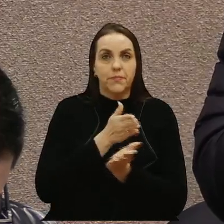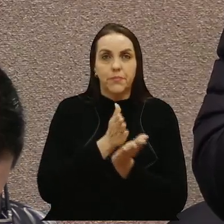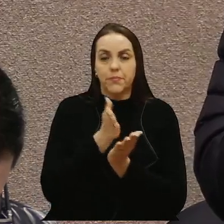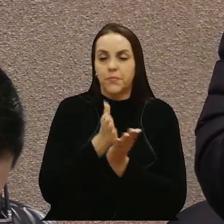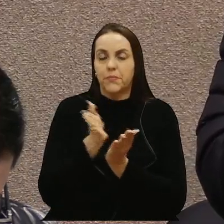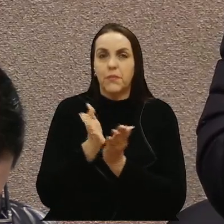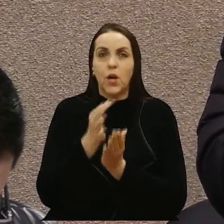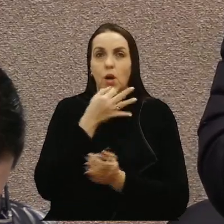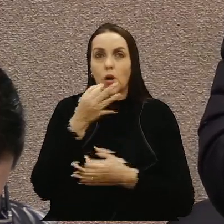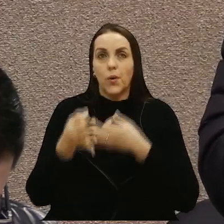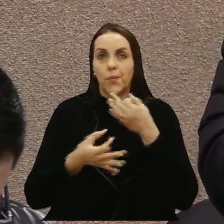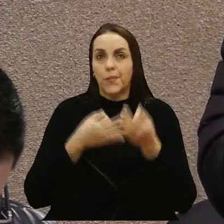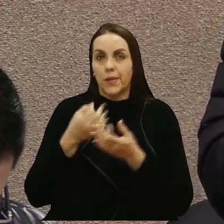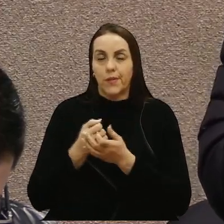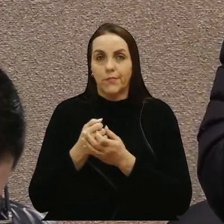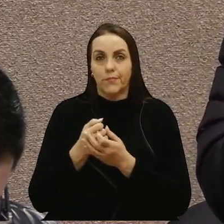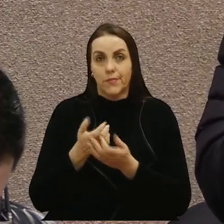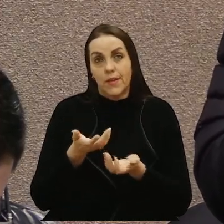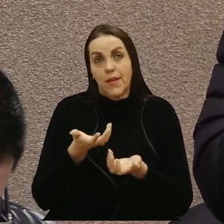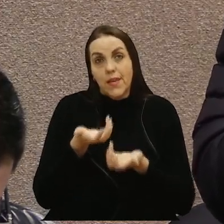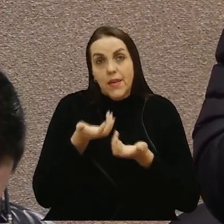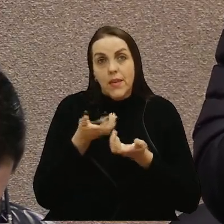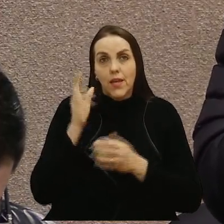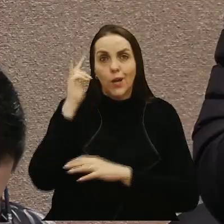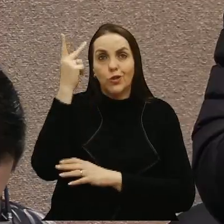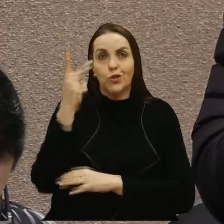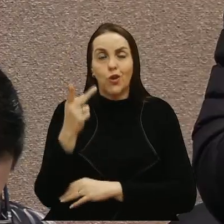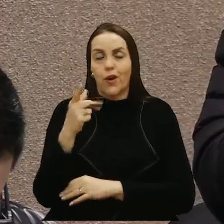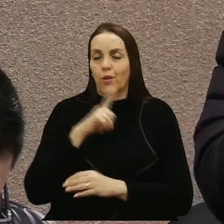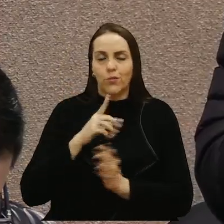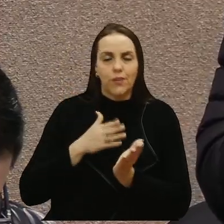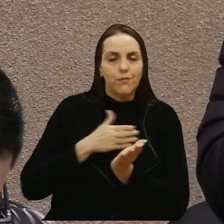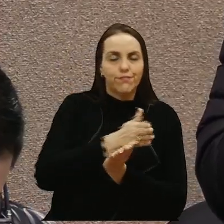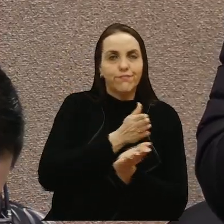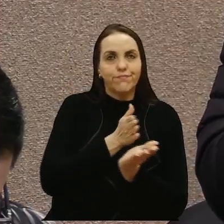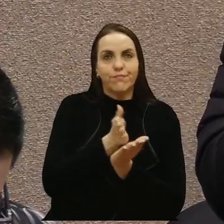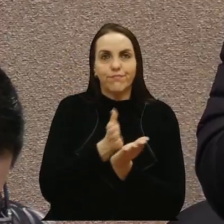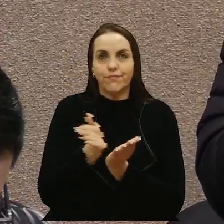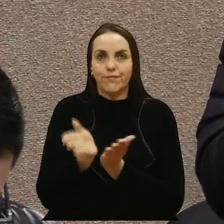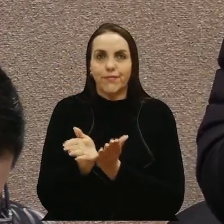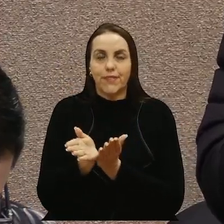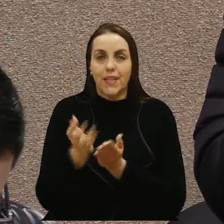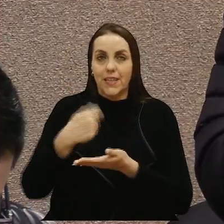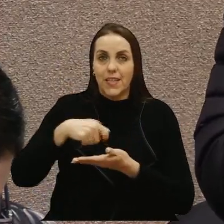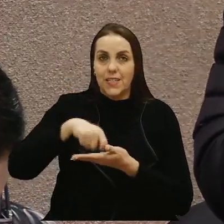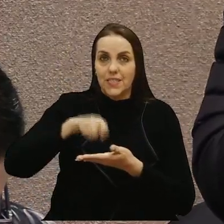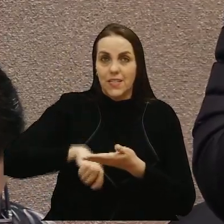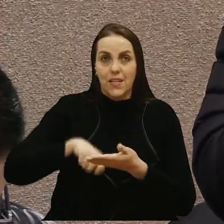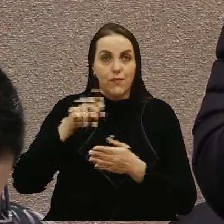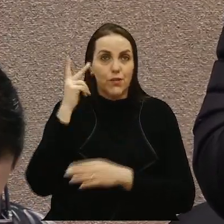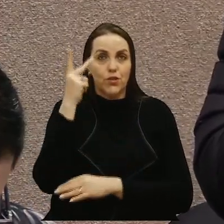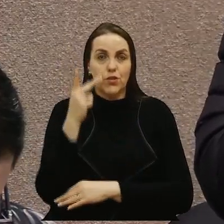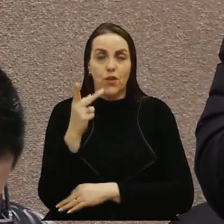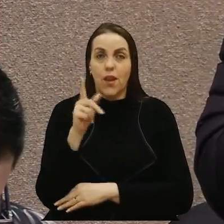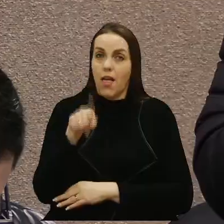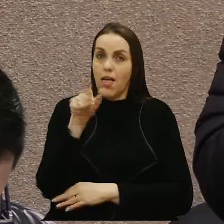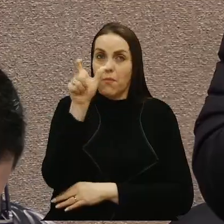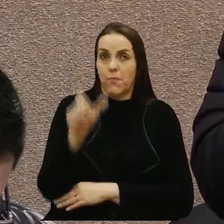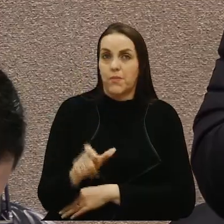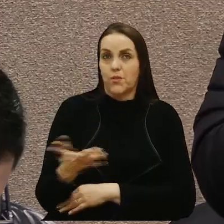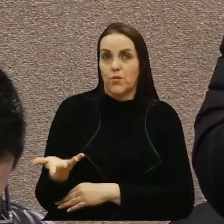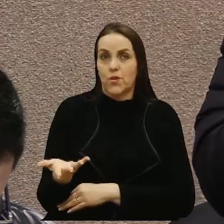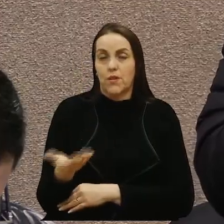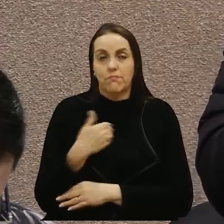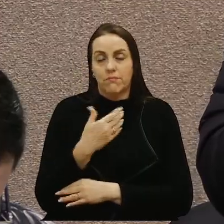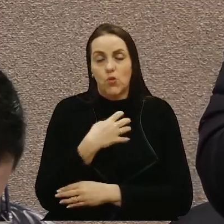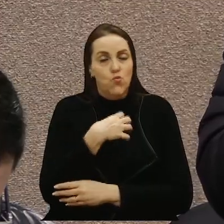uma história contada sem nenhum viés. Mas, infelizmente, quem escreve a história é uma pessoa, ou felizmente, e ela conta do modo